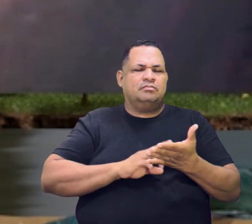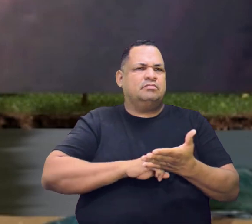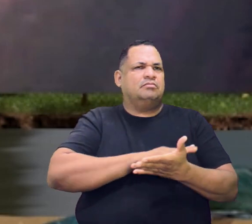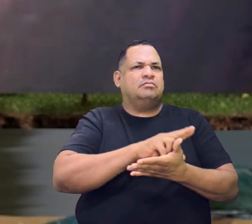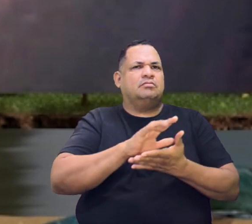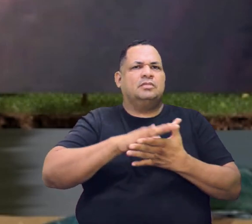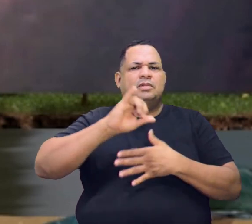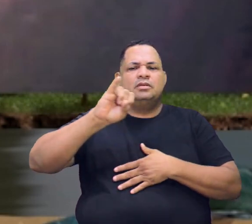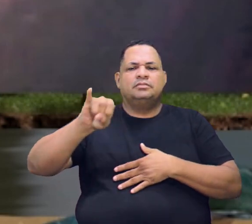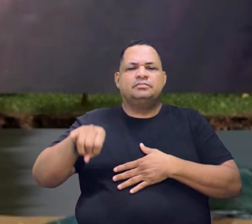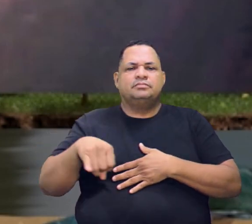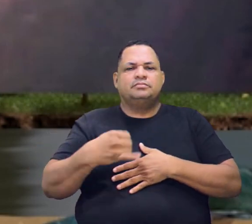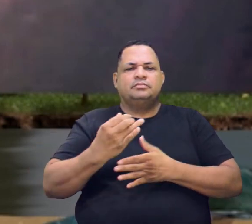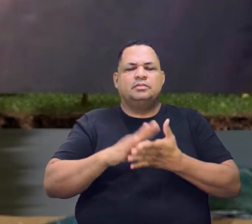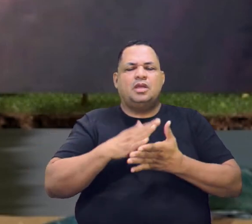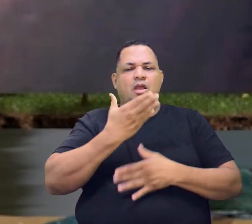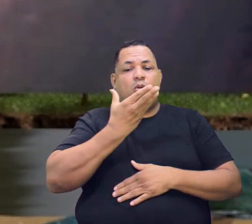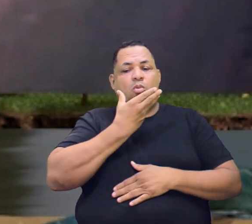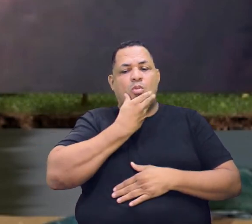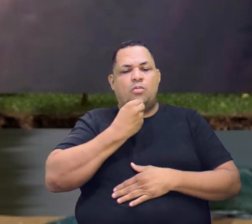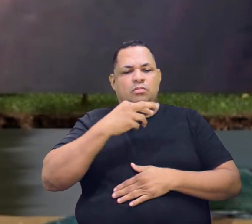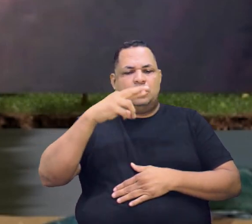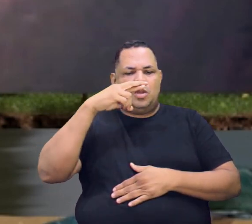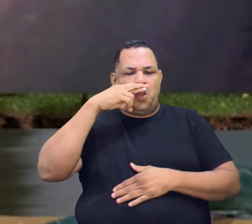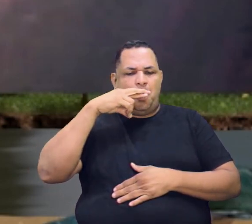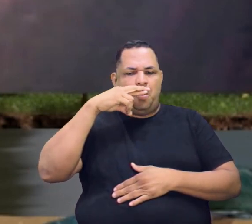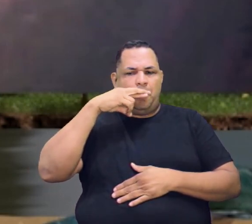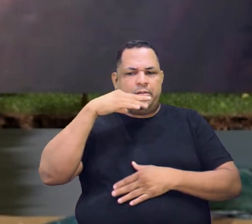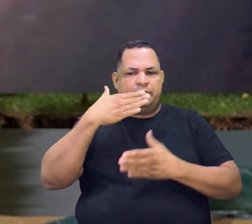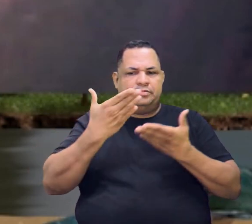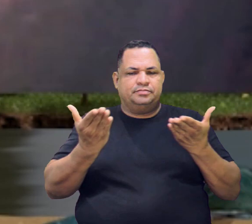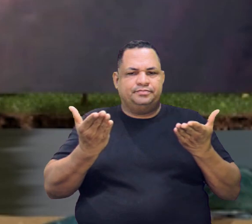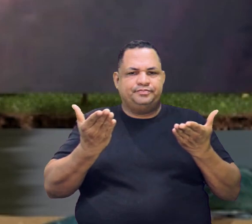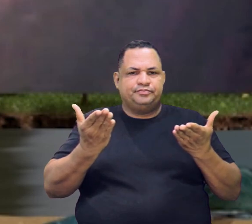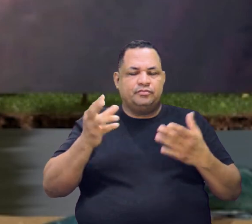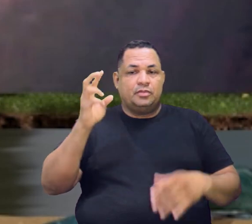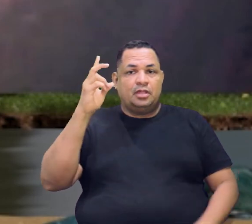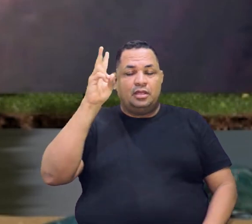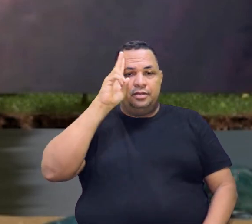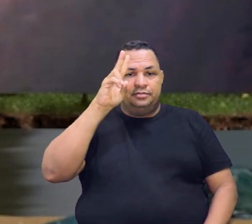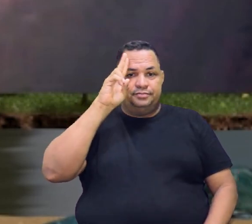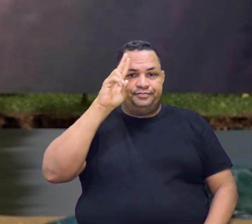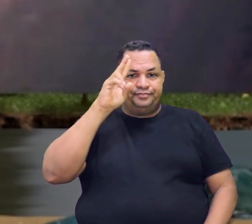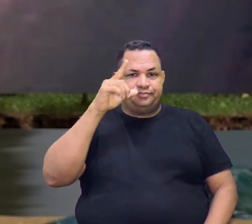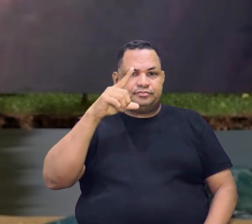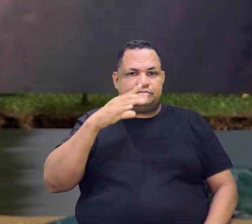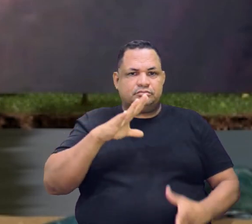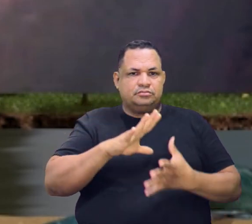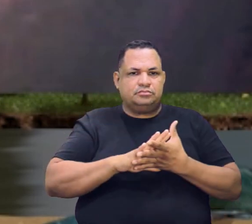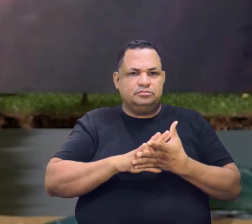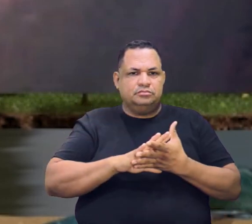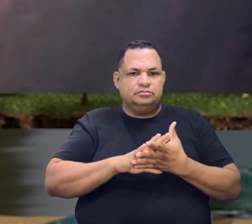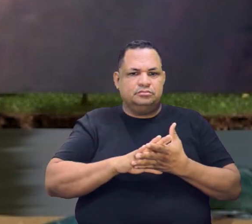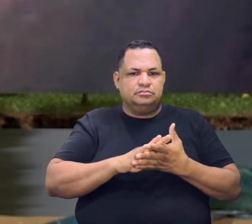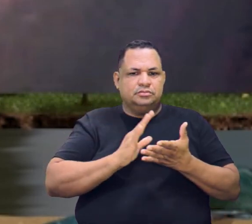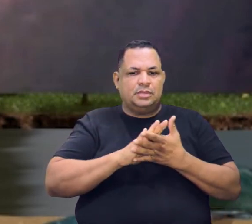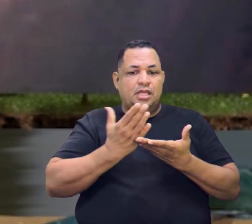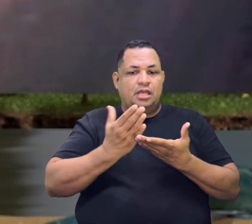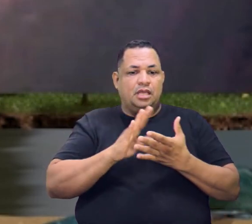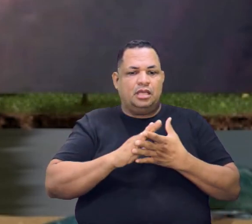neste local. E é isso que nós estamos contando hoje na nossa aula, Historiando Rondônia.